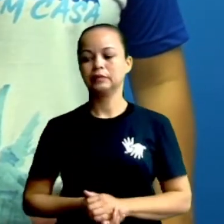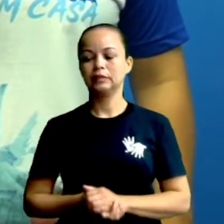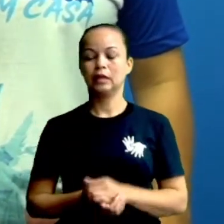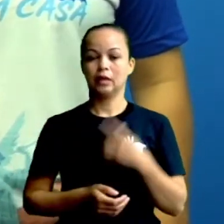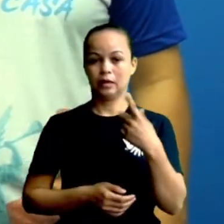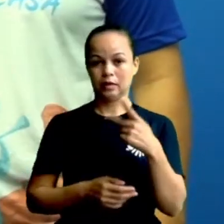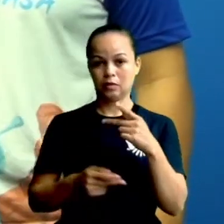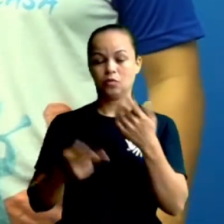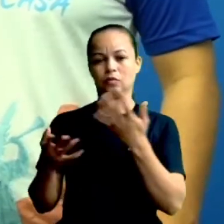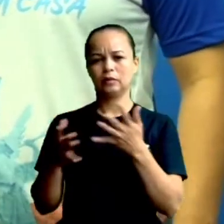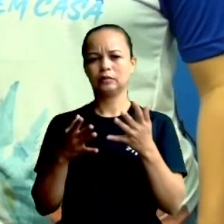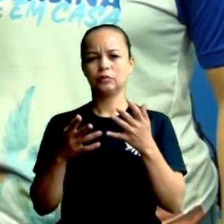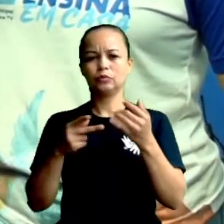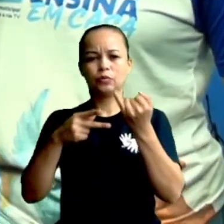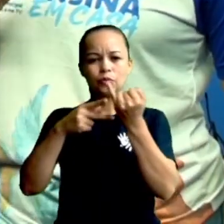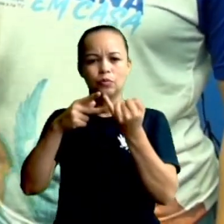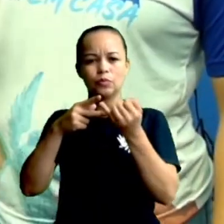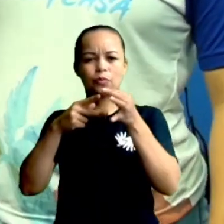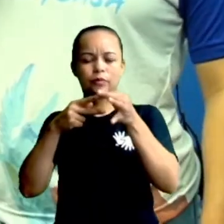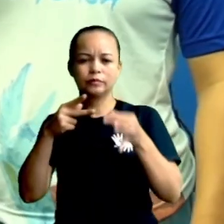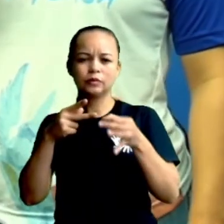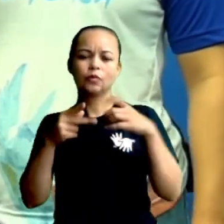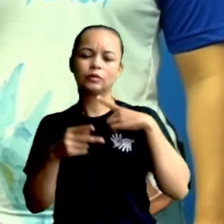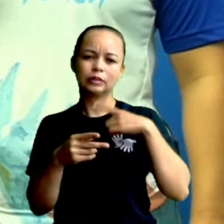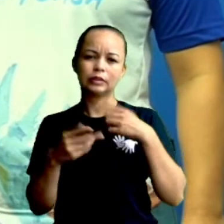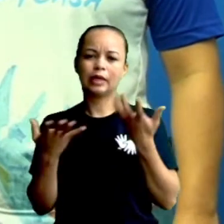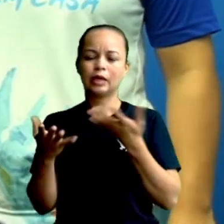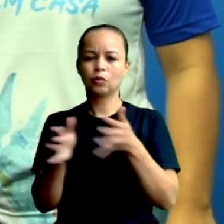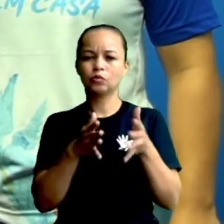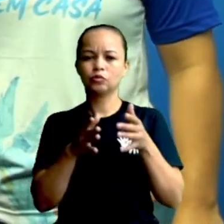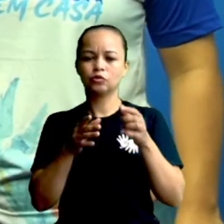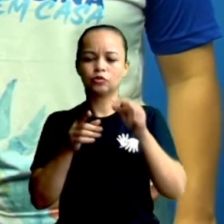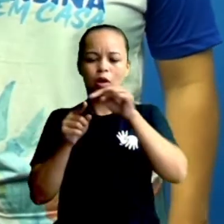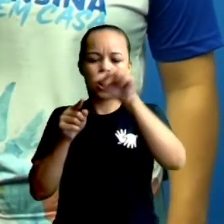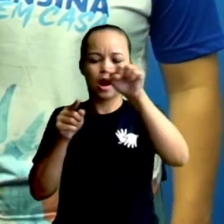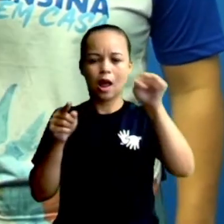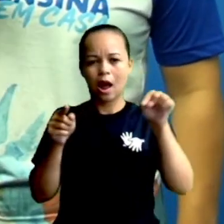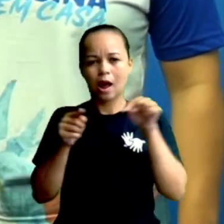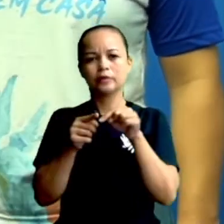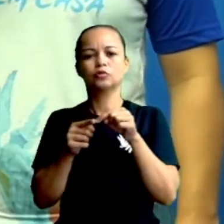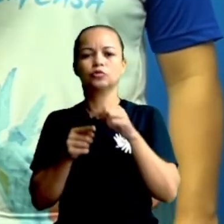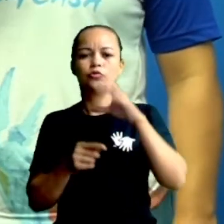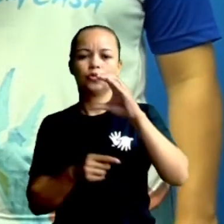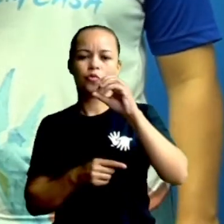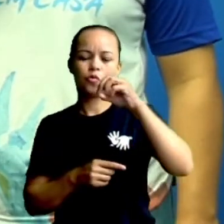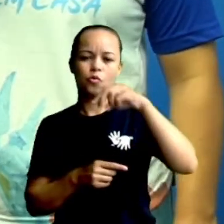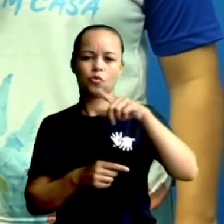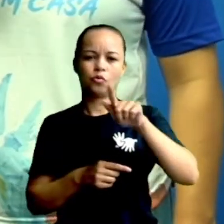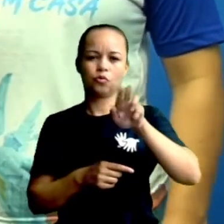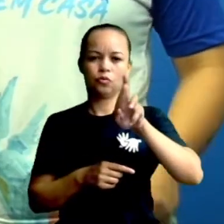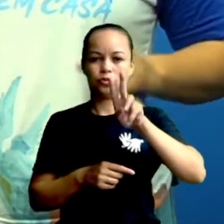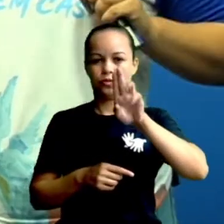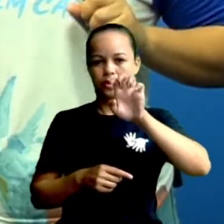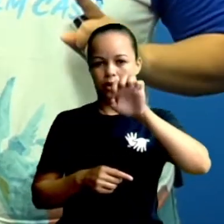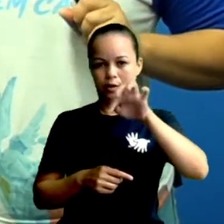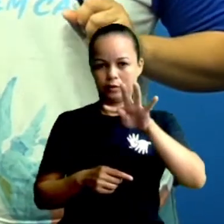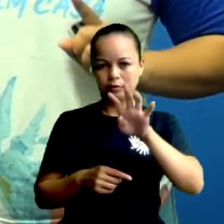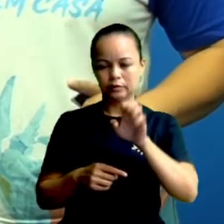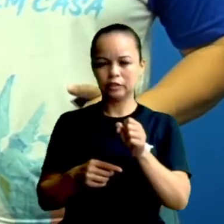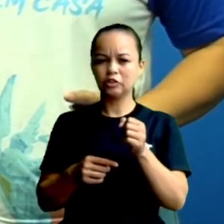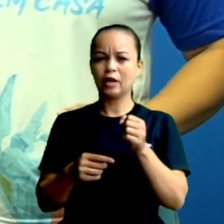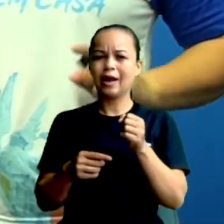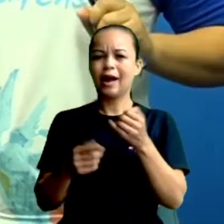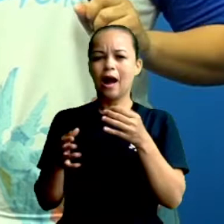dito equilátero quando ele possui lados congruentes, ou seja, mesma medida, tá certo? E